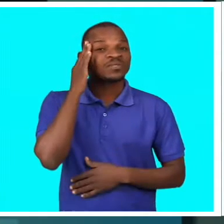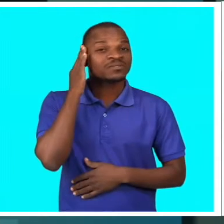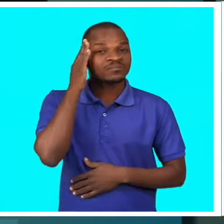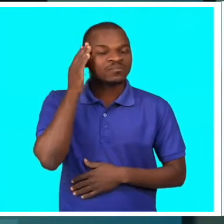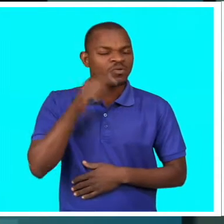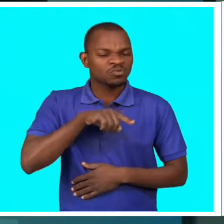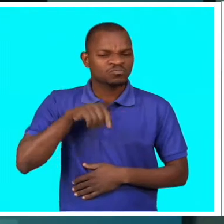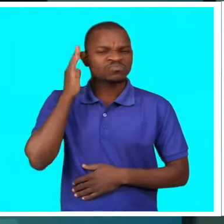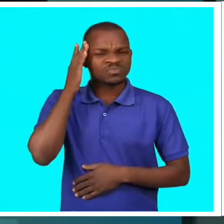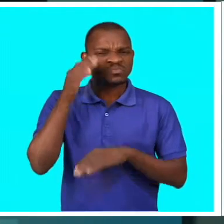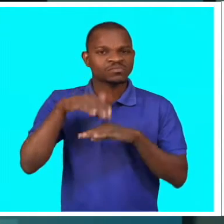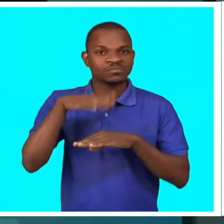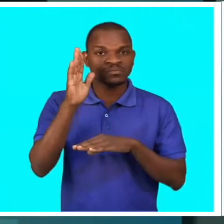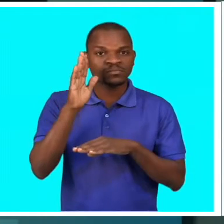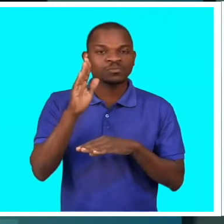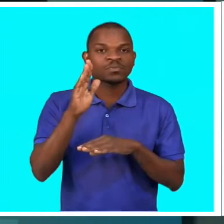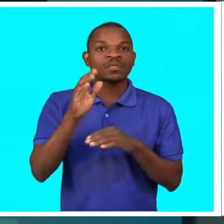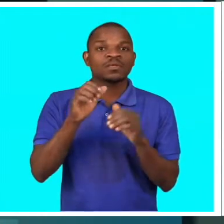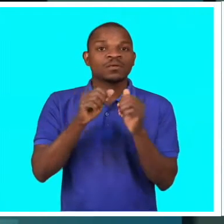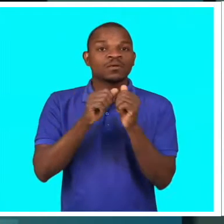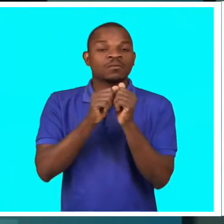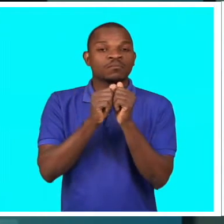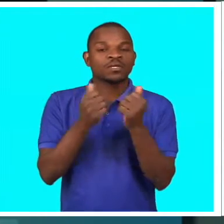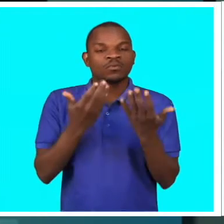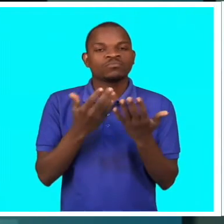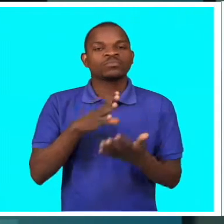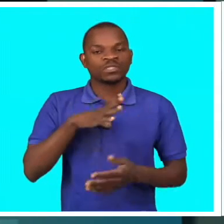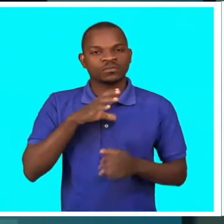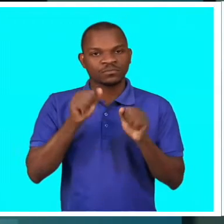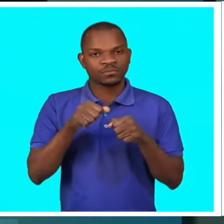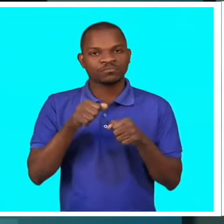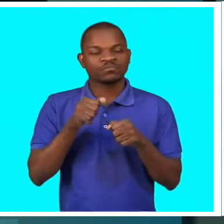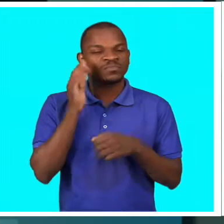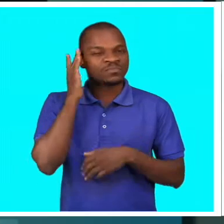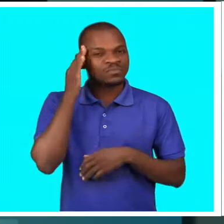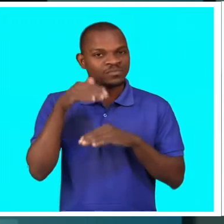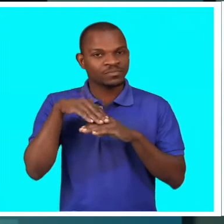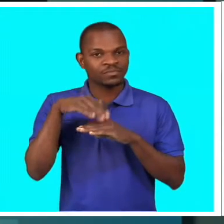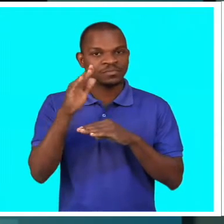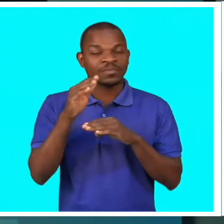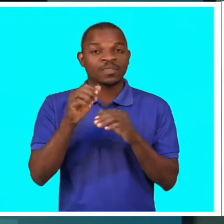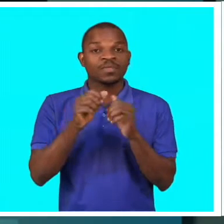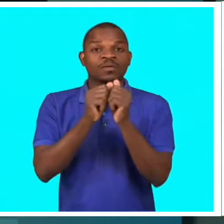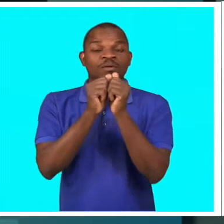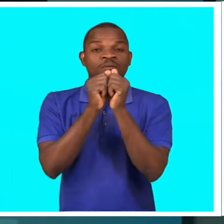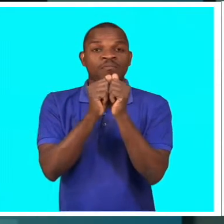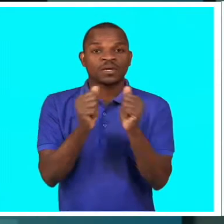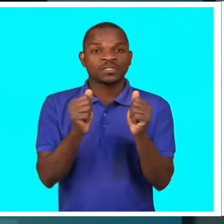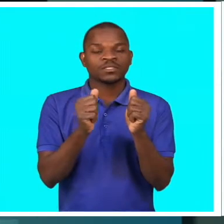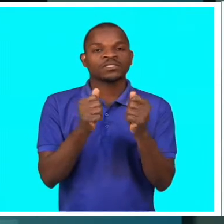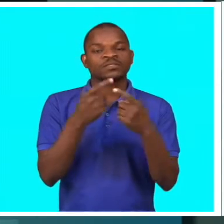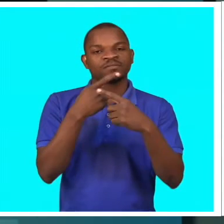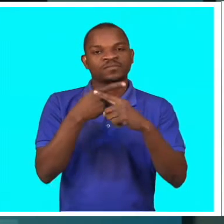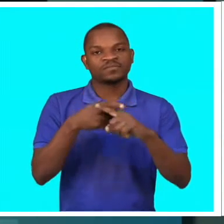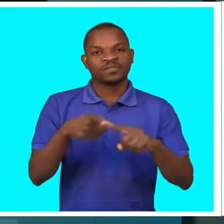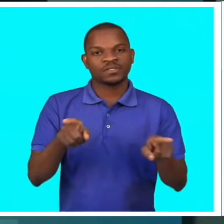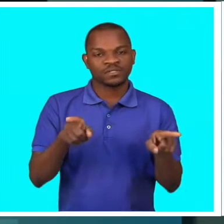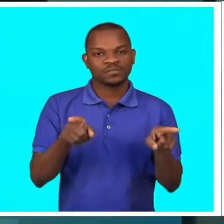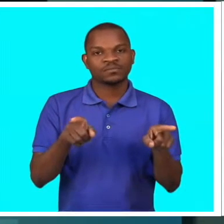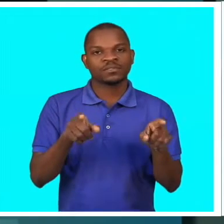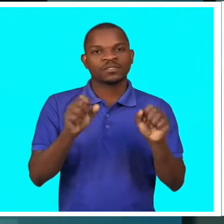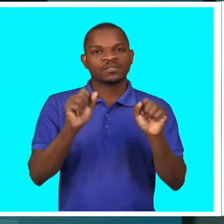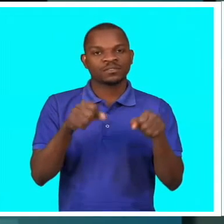pensamento. Nós pensávamos muito, nós tínhamos jogadores que pensavam muito. E então, a partir daí, a pequena, grande diferença